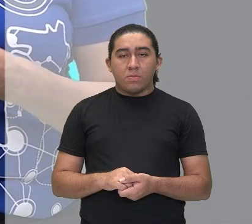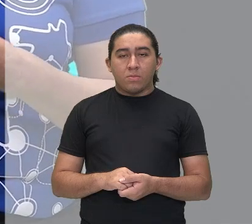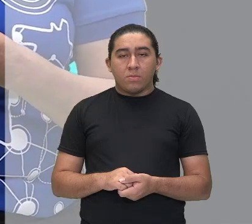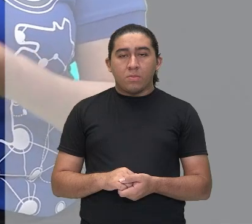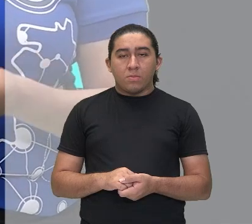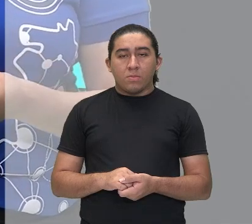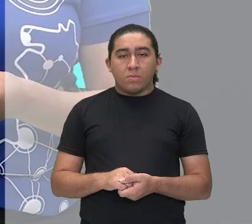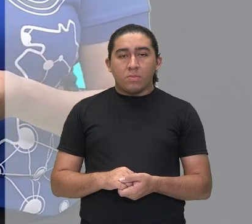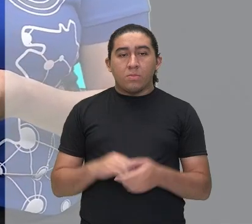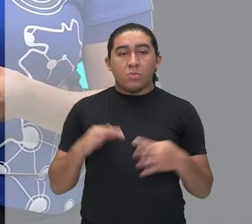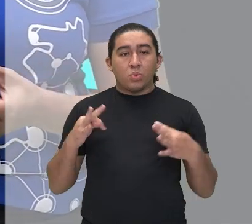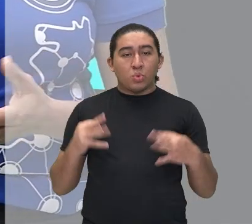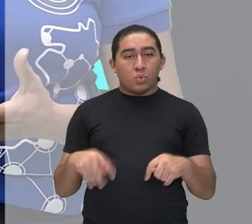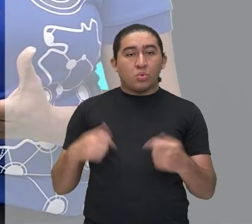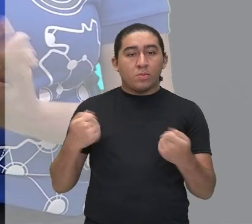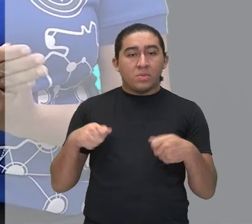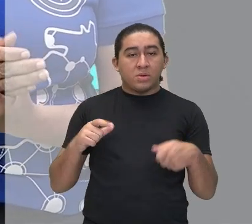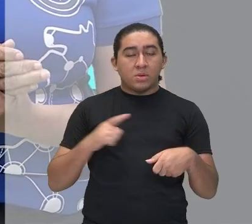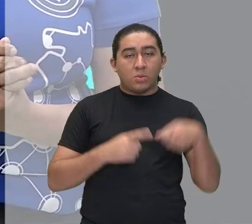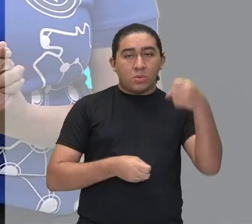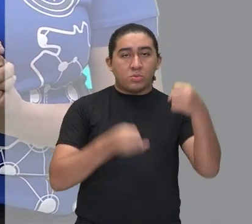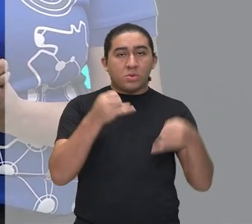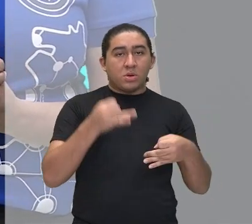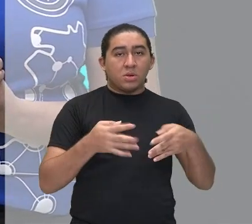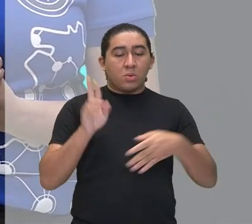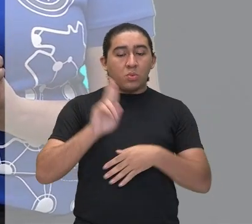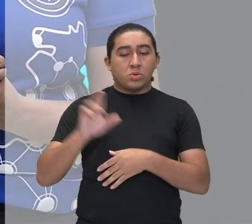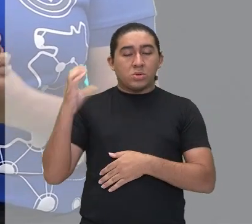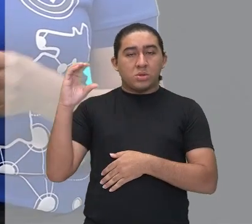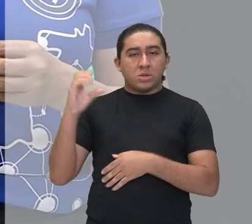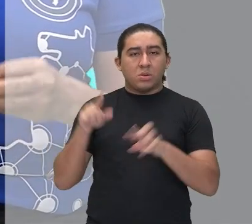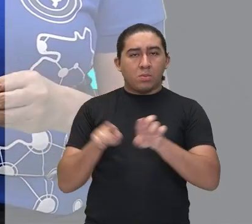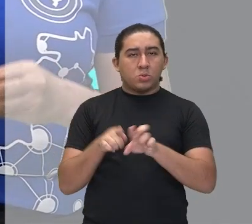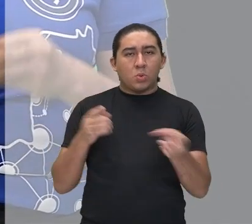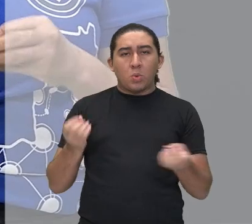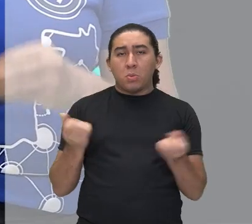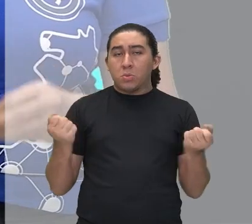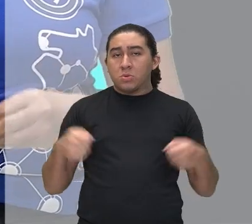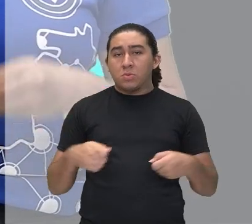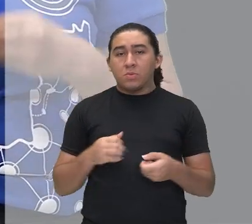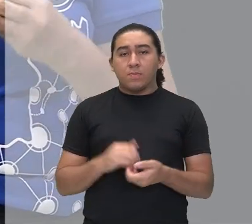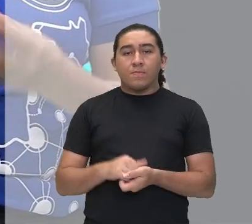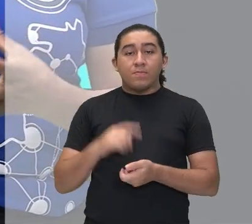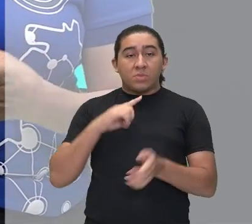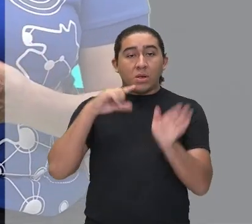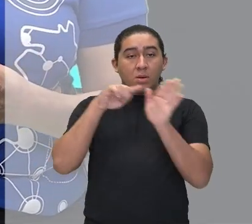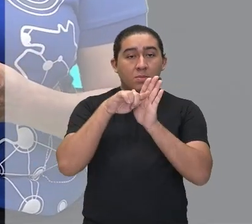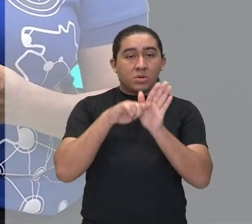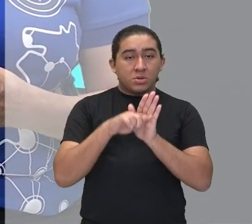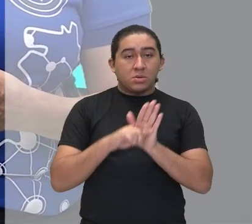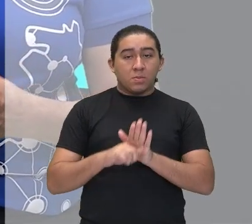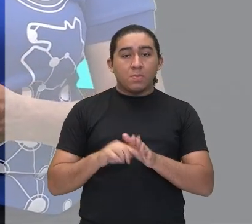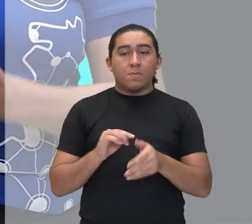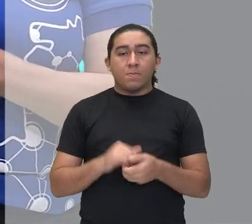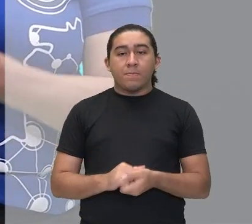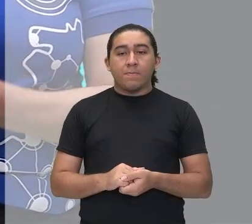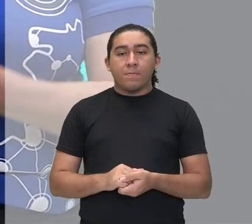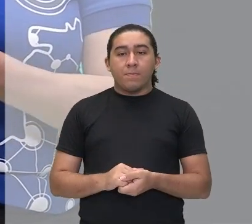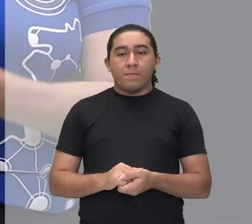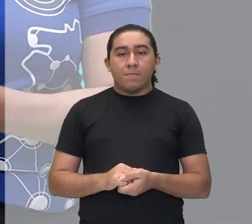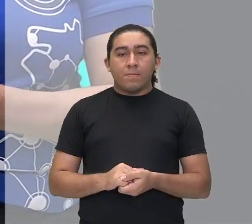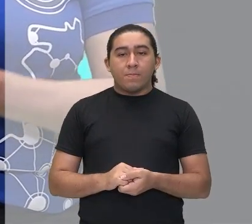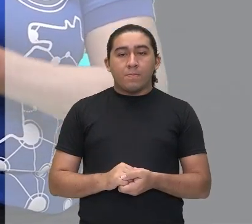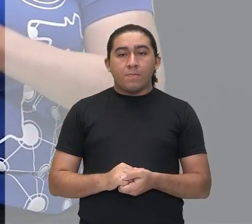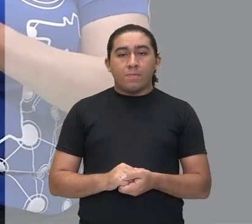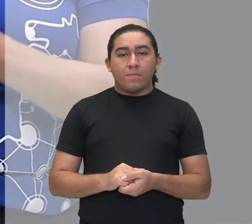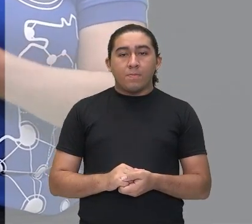através da ciência. E como se faz isso? Né? Através da pesquisa, né? Colocando